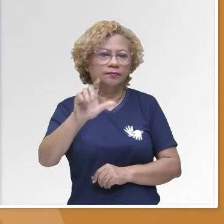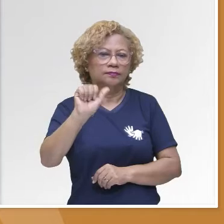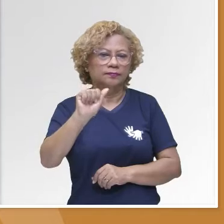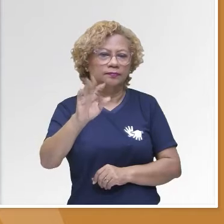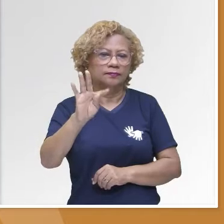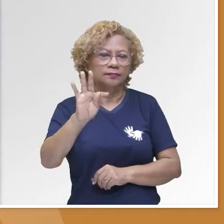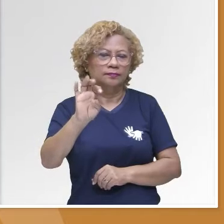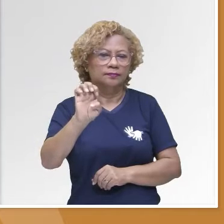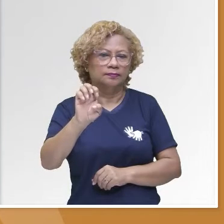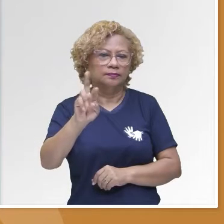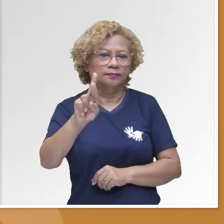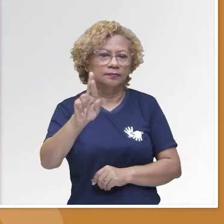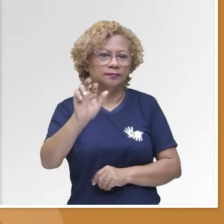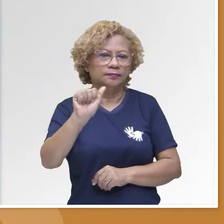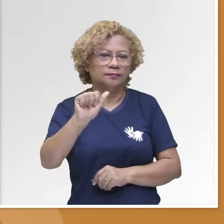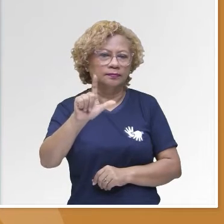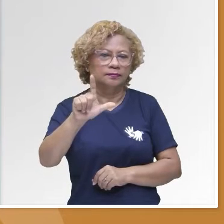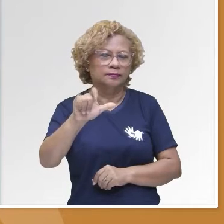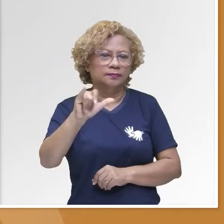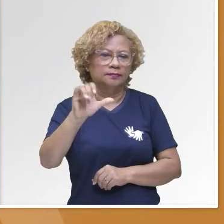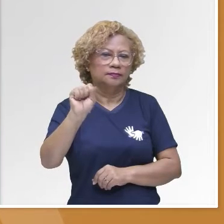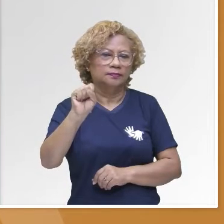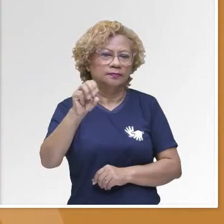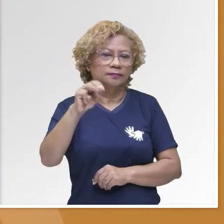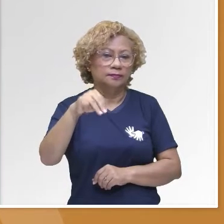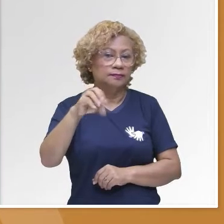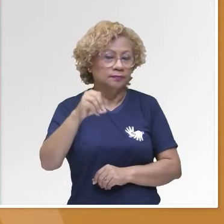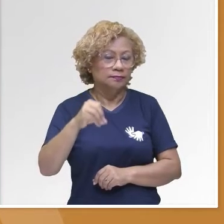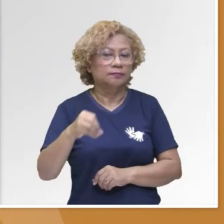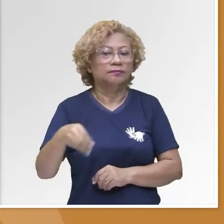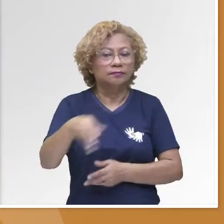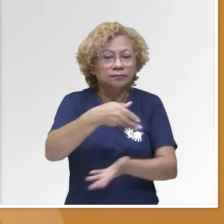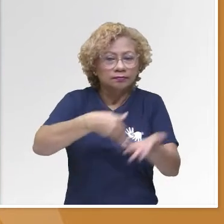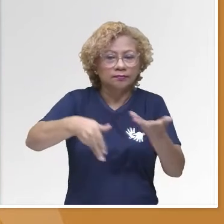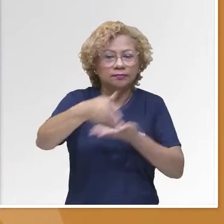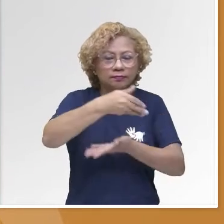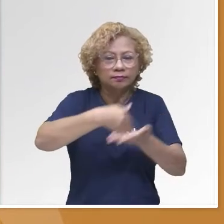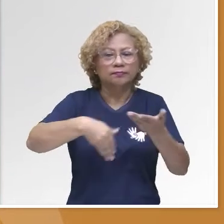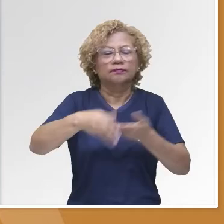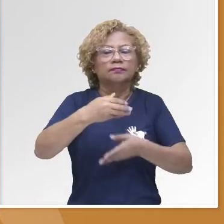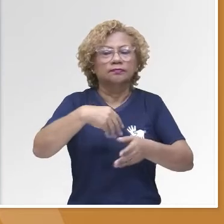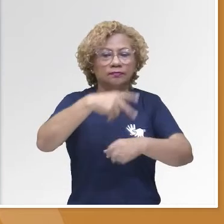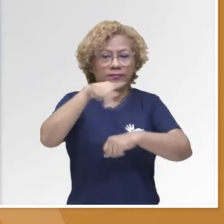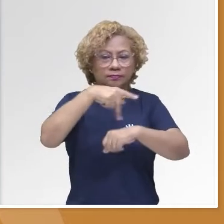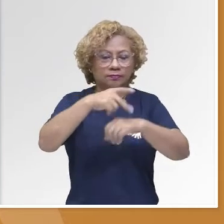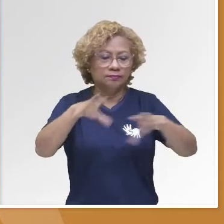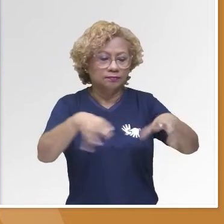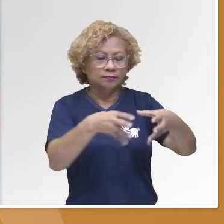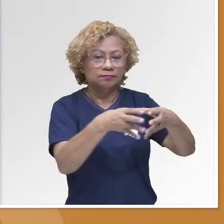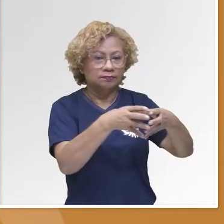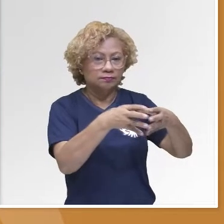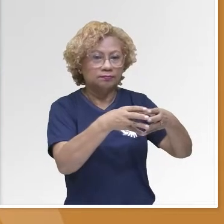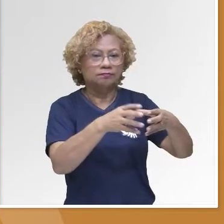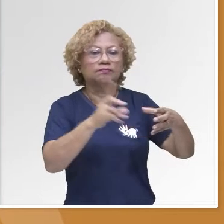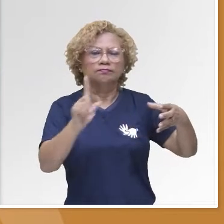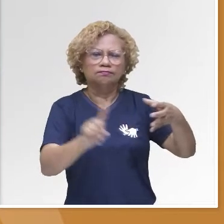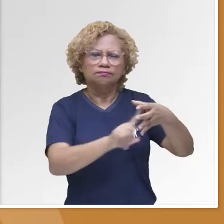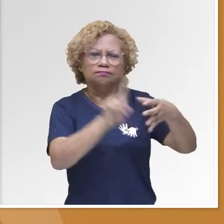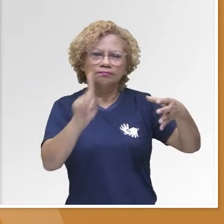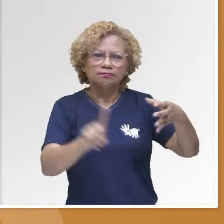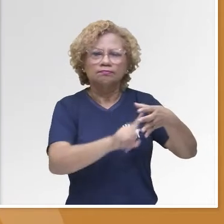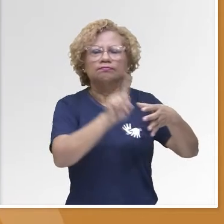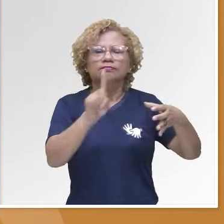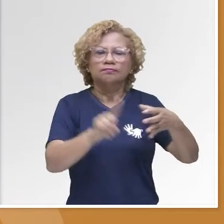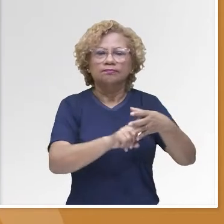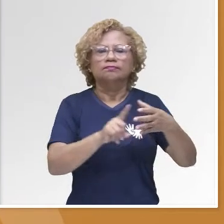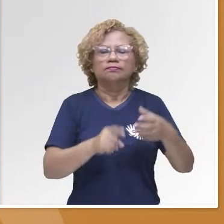multilateralismo comercial entre os países, essas negociações, né, comerciais que eles acabam fazendo para